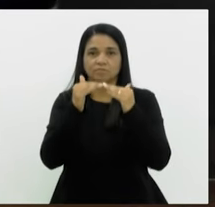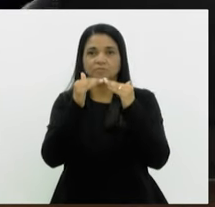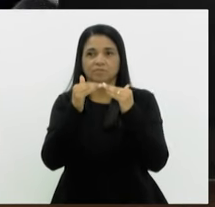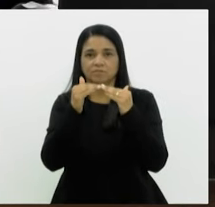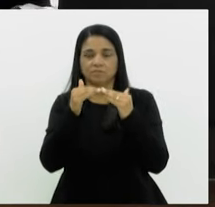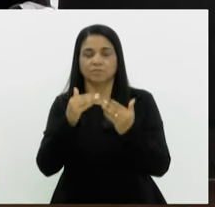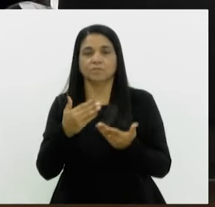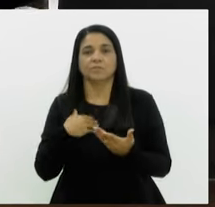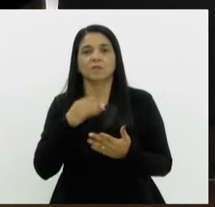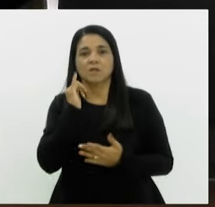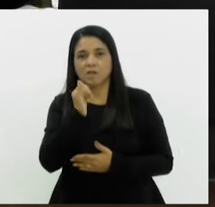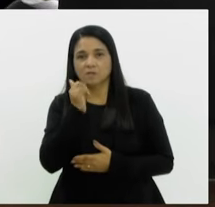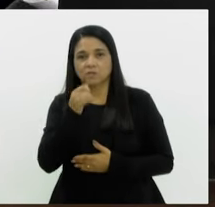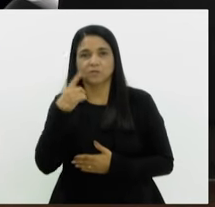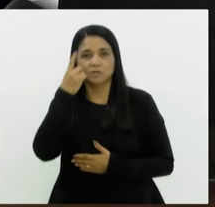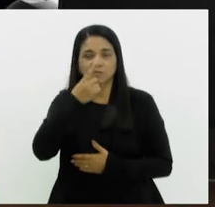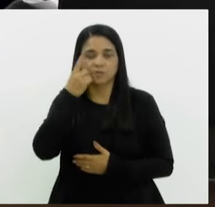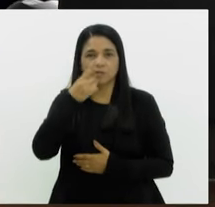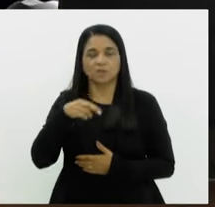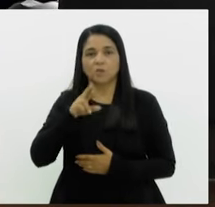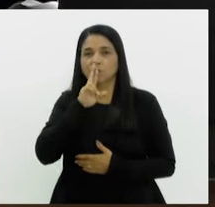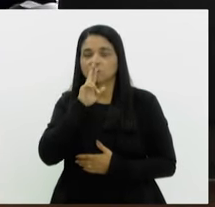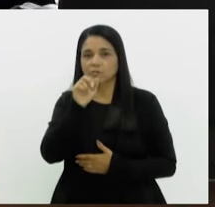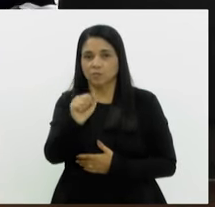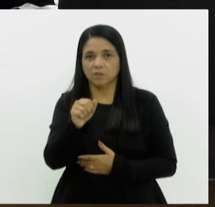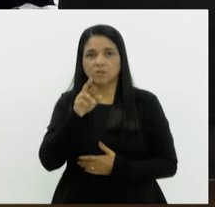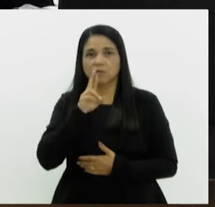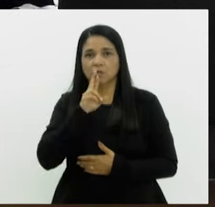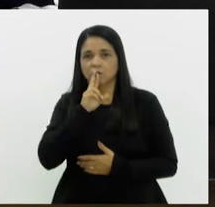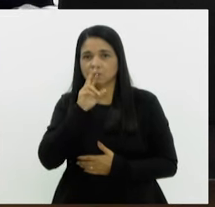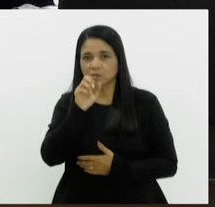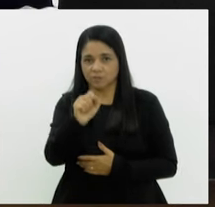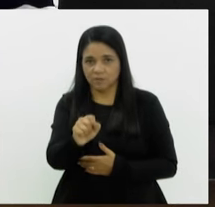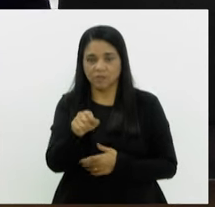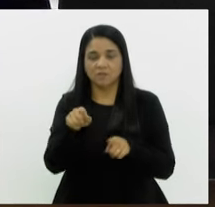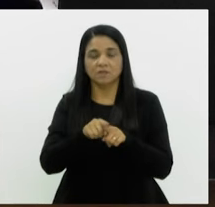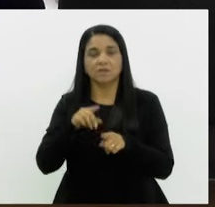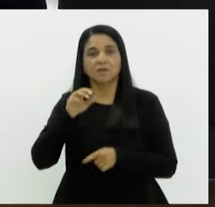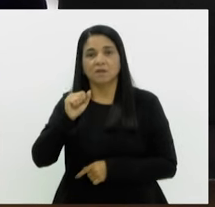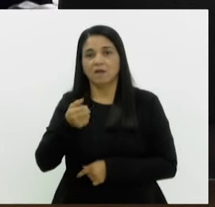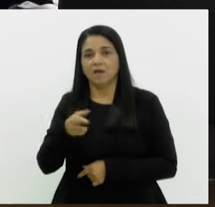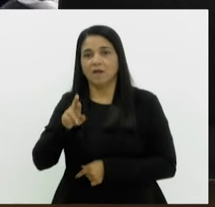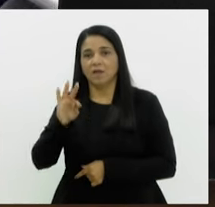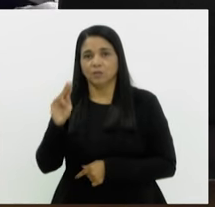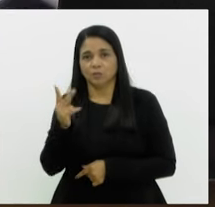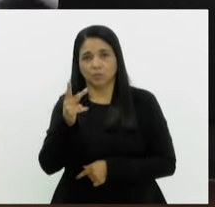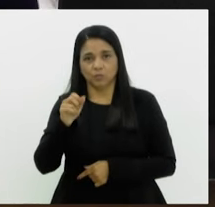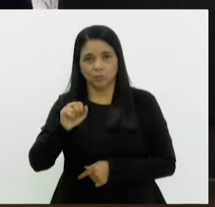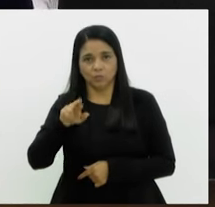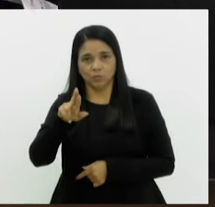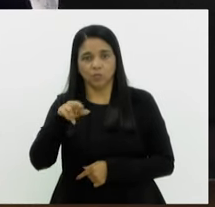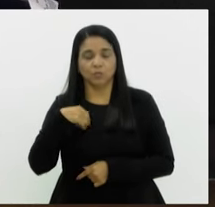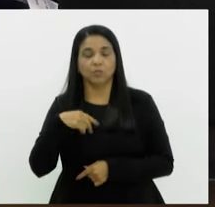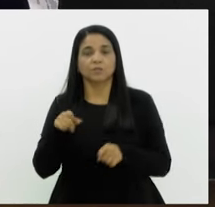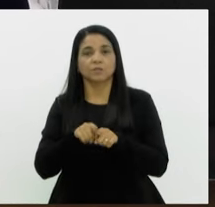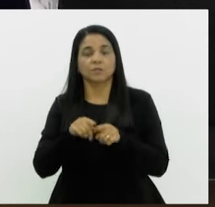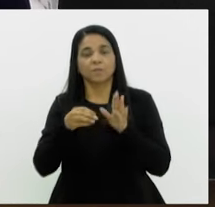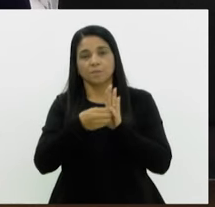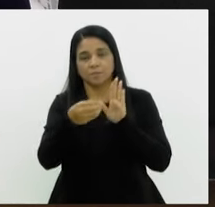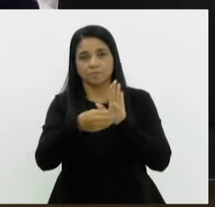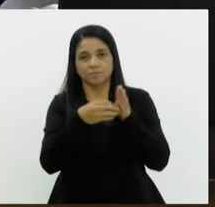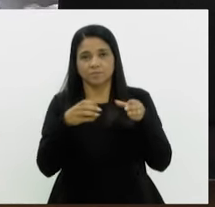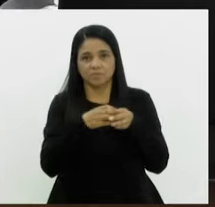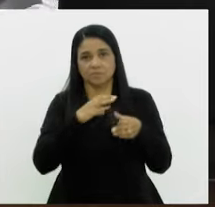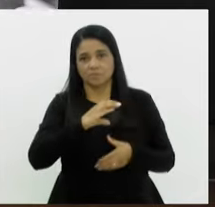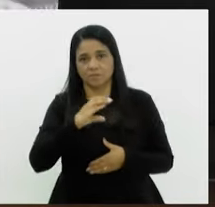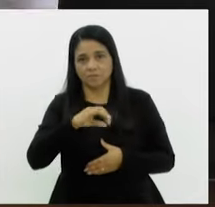favorável. Relatores, deputados Rodrigo Amorim e Arthur Monteiro. Pendendo de pareceres das comissões